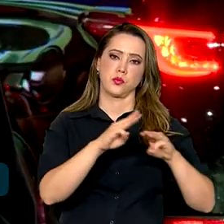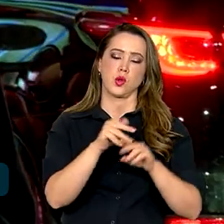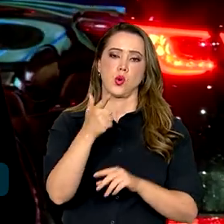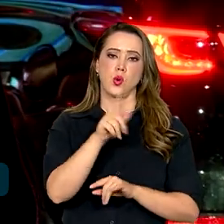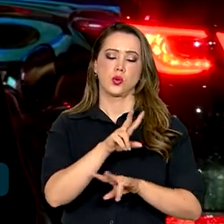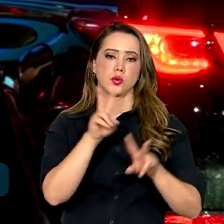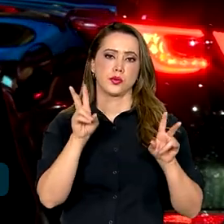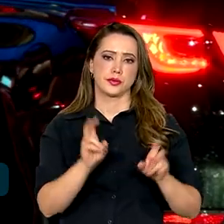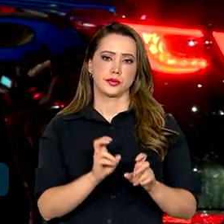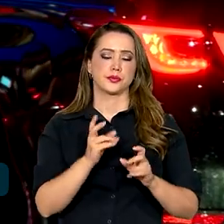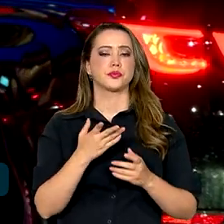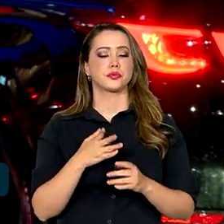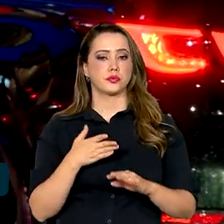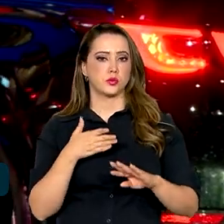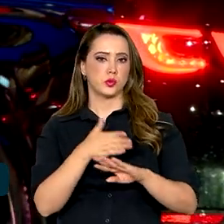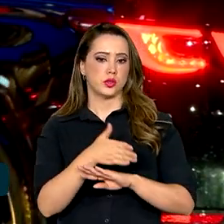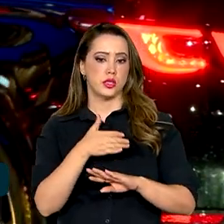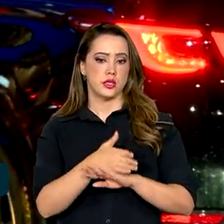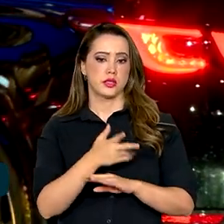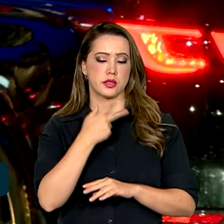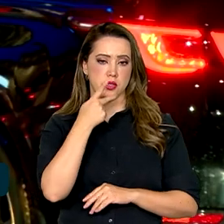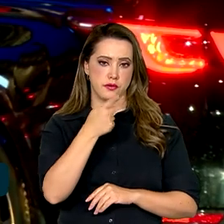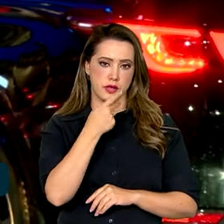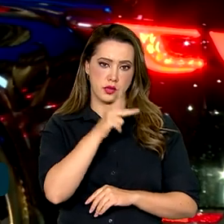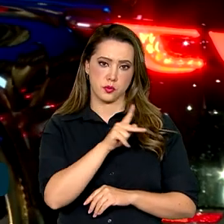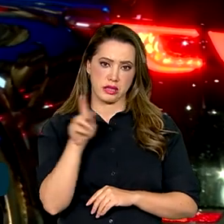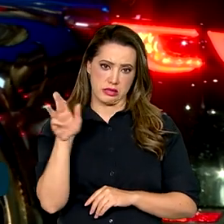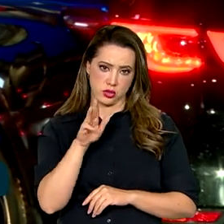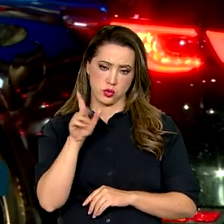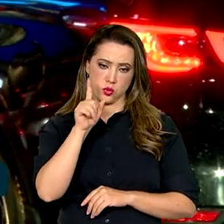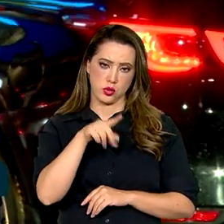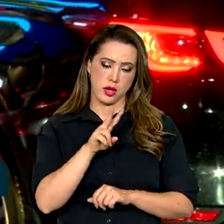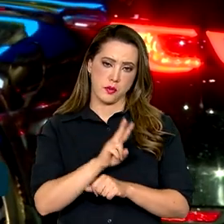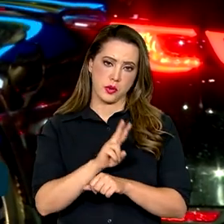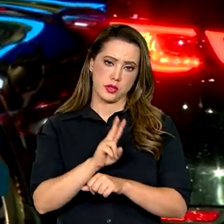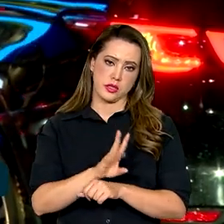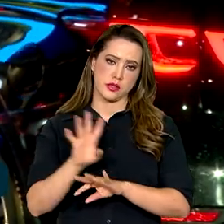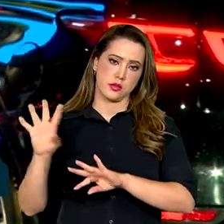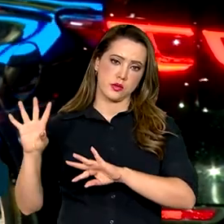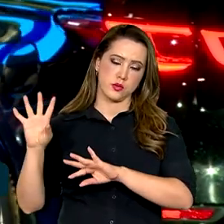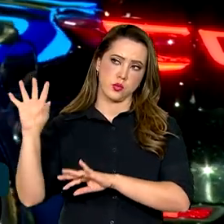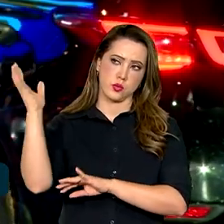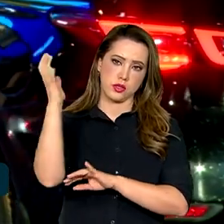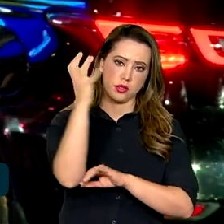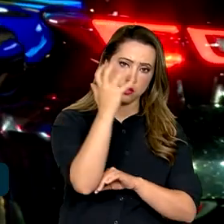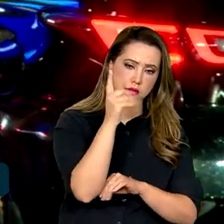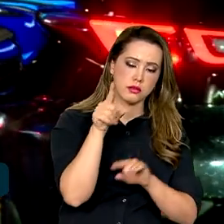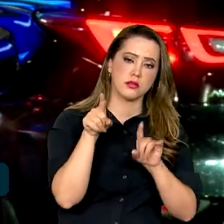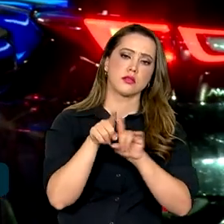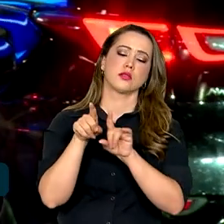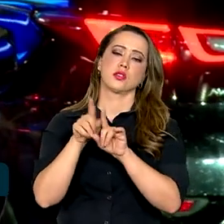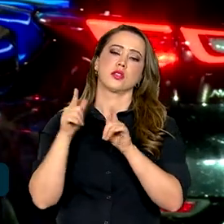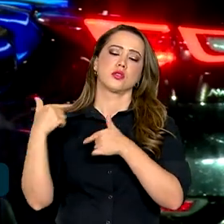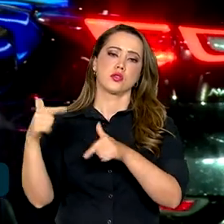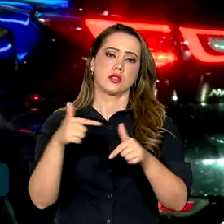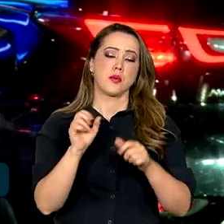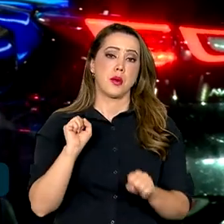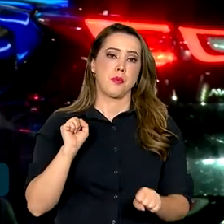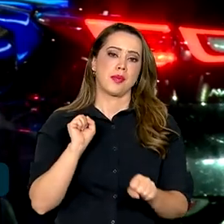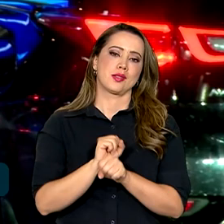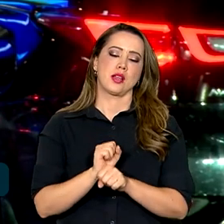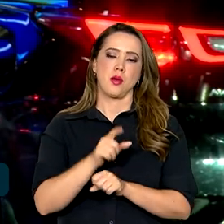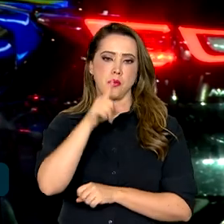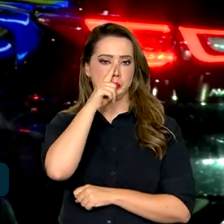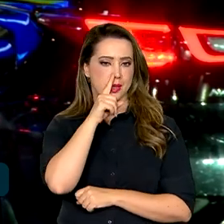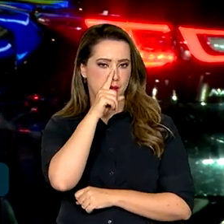que deve ser contemplado no discurso do presidente Lula é a defesa do meio ambiente e de ações concretas para frear o